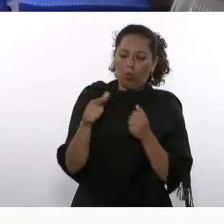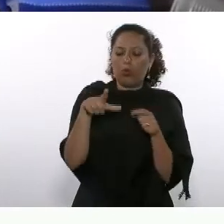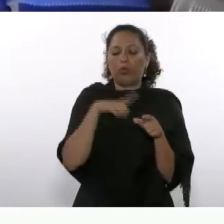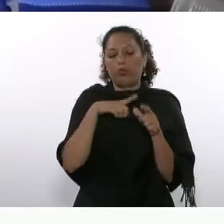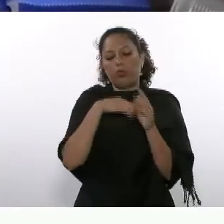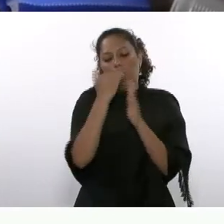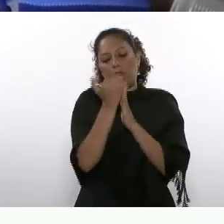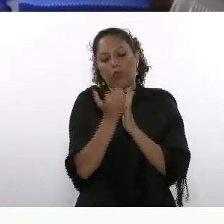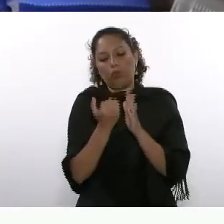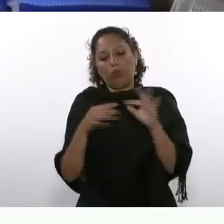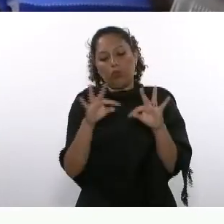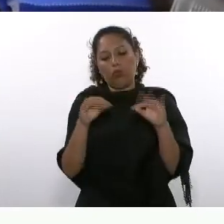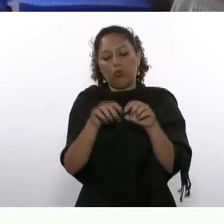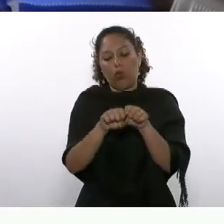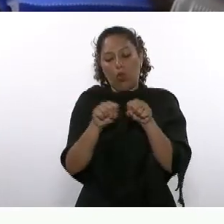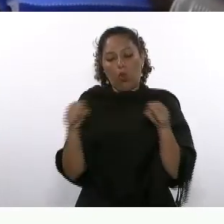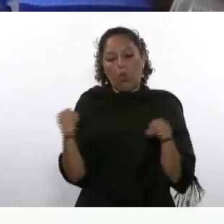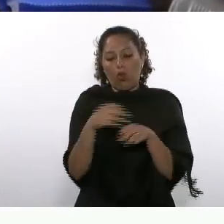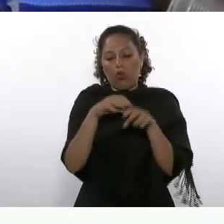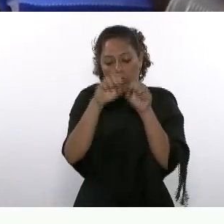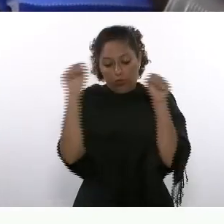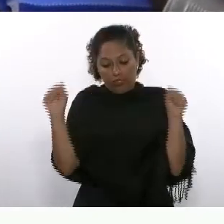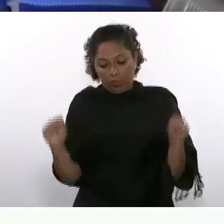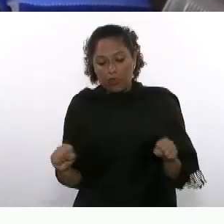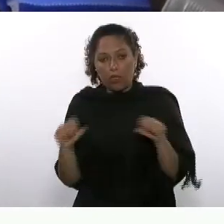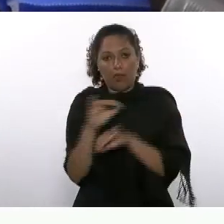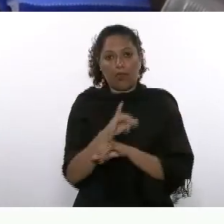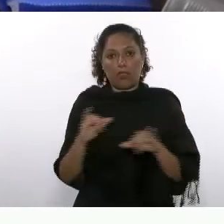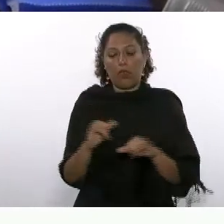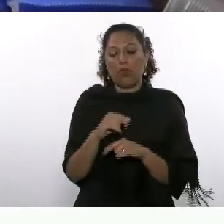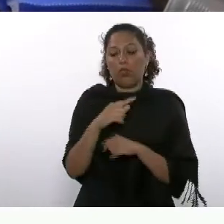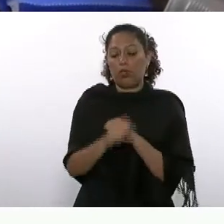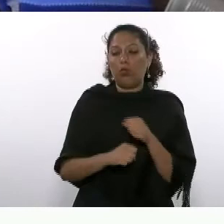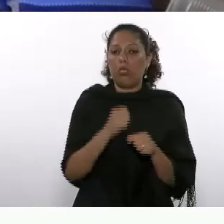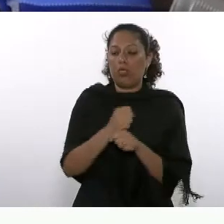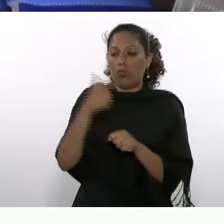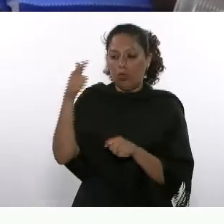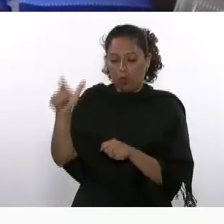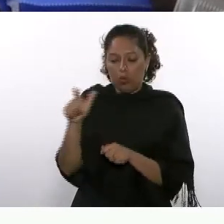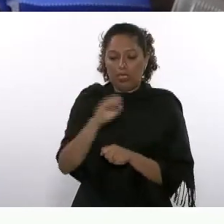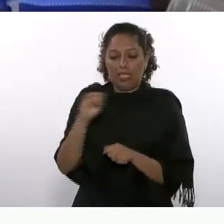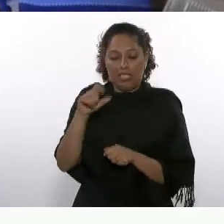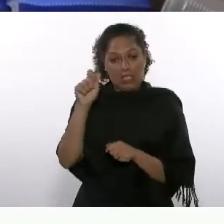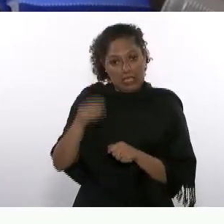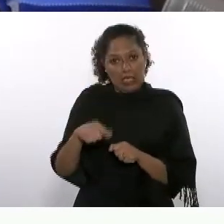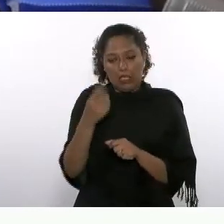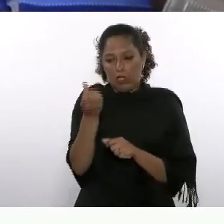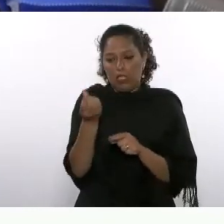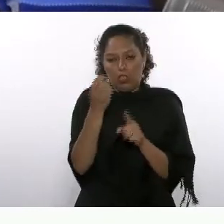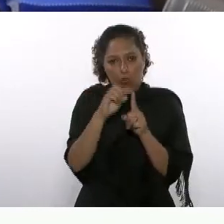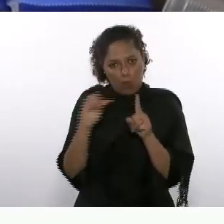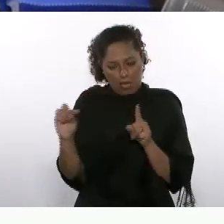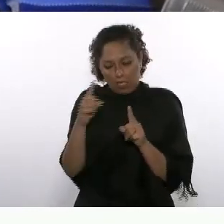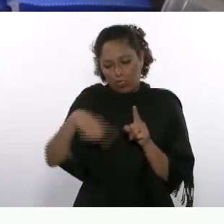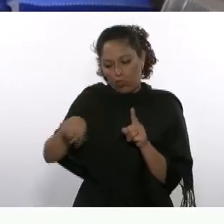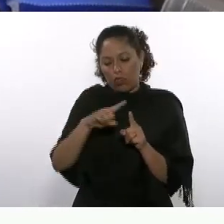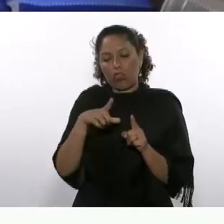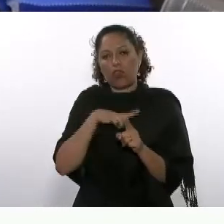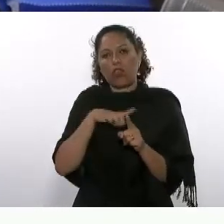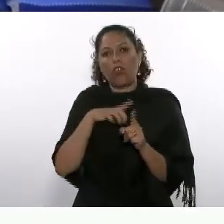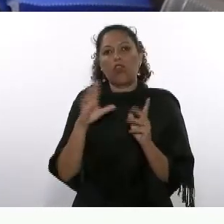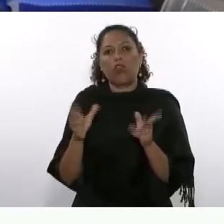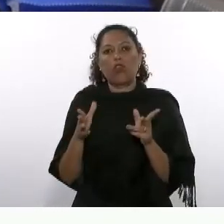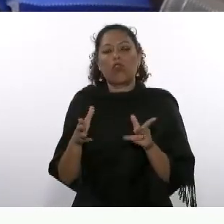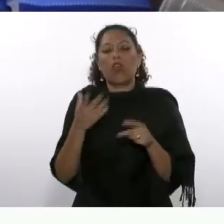novo sistema de sinalização, para que no próximo ano, se possível ainda no primeiro semestre, a gente já tenha